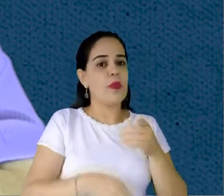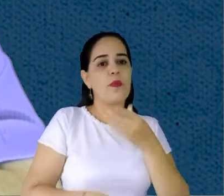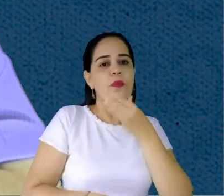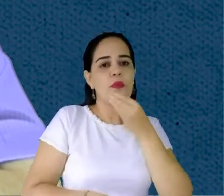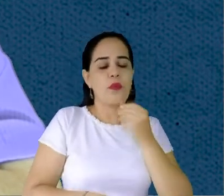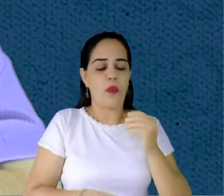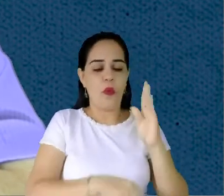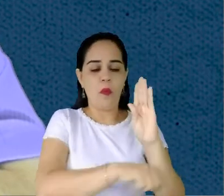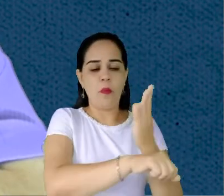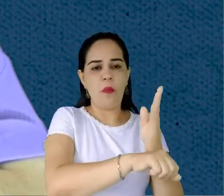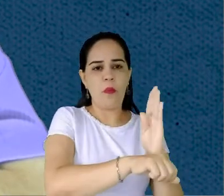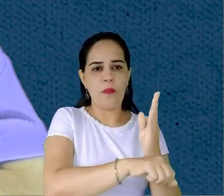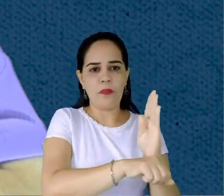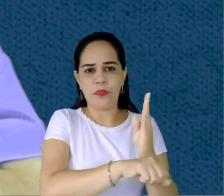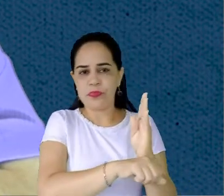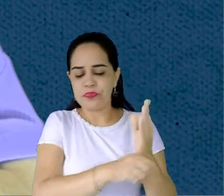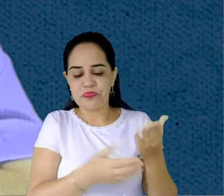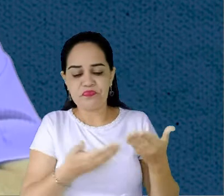eles.